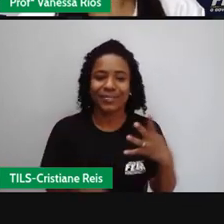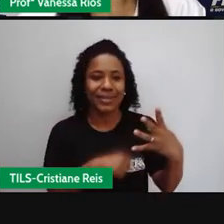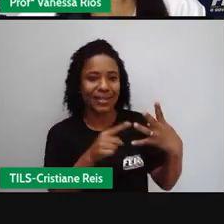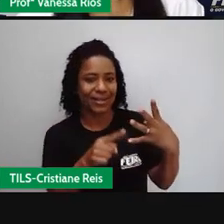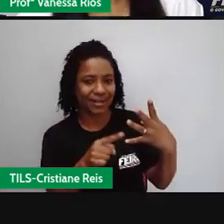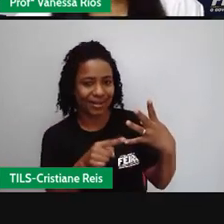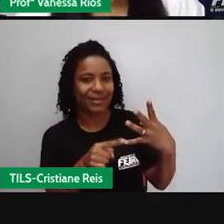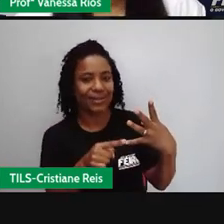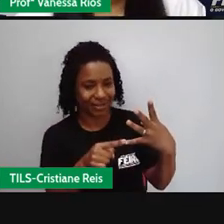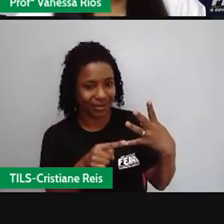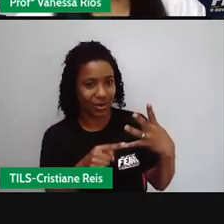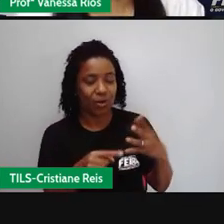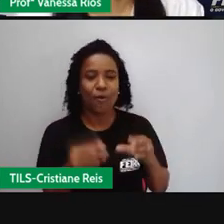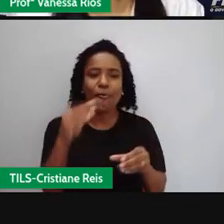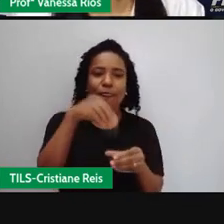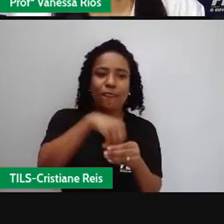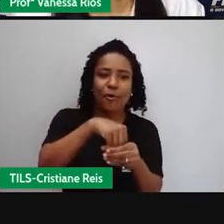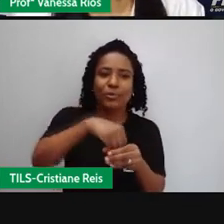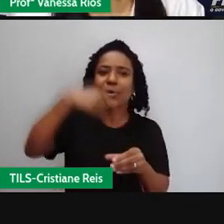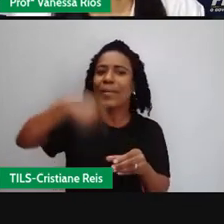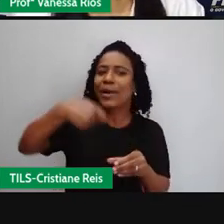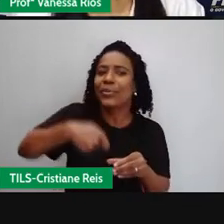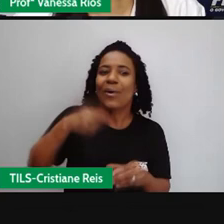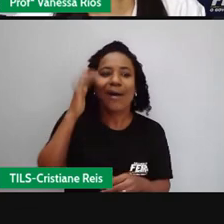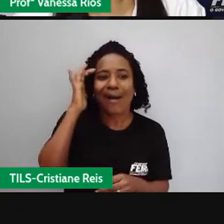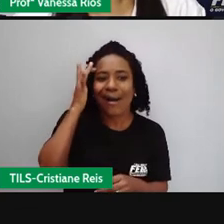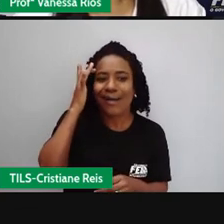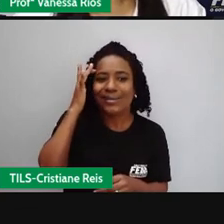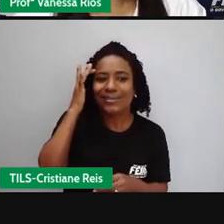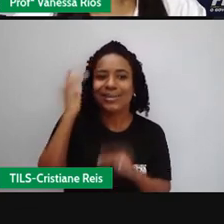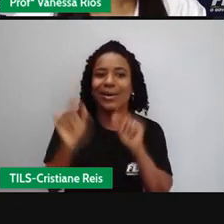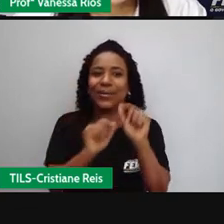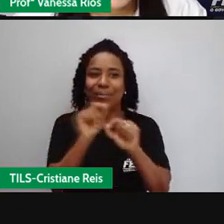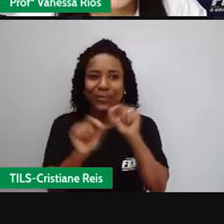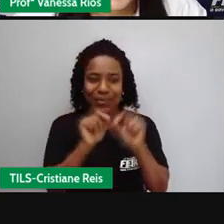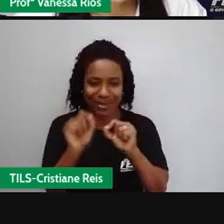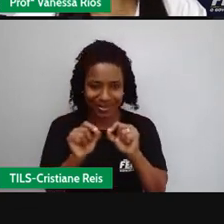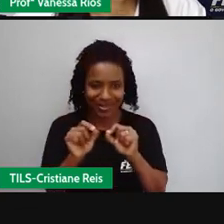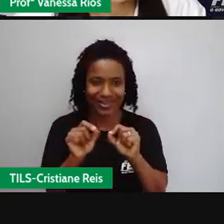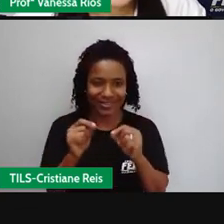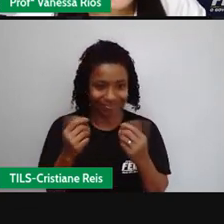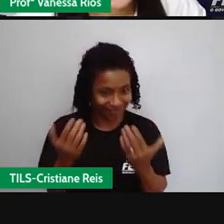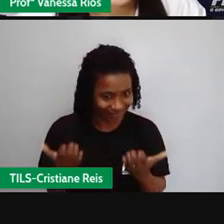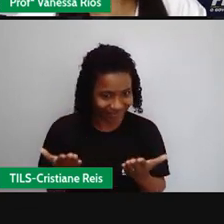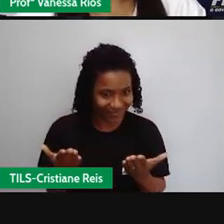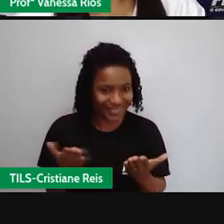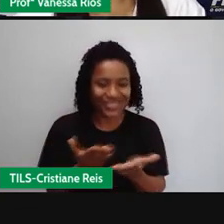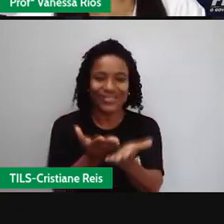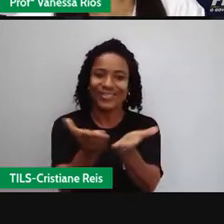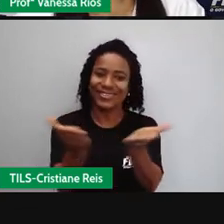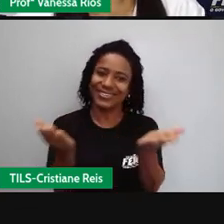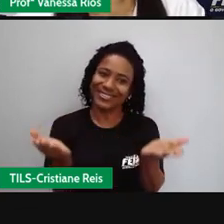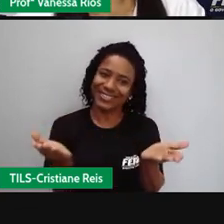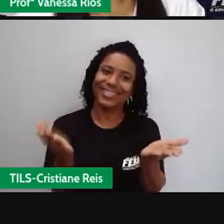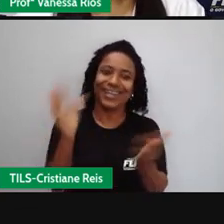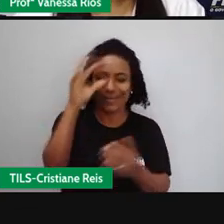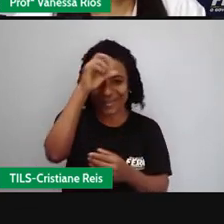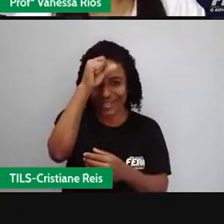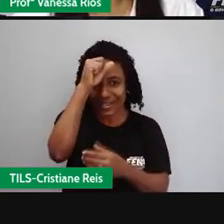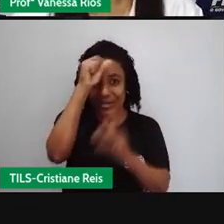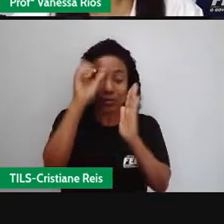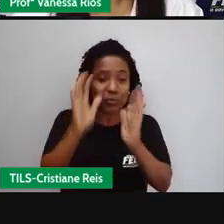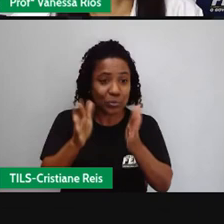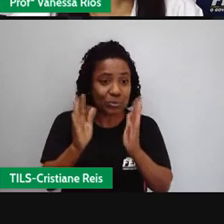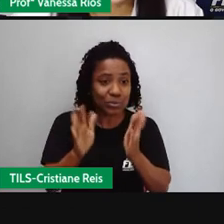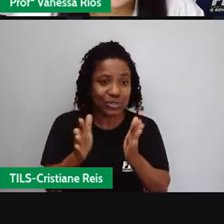acha sobre o voto obrigatório? Então, a Pró acredita que você já tem aí respostas, né, para essas perguntas.